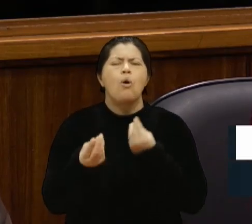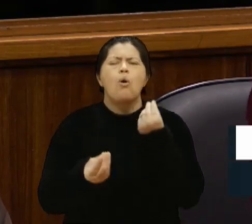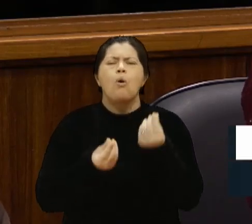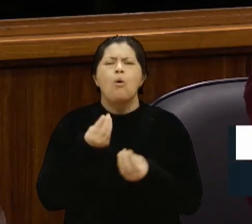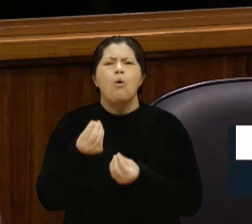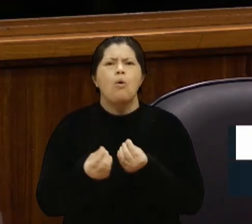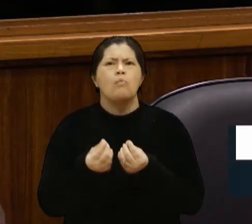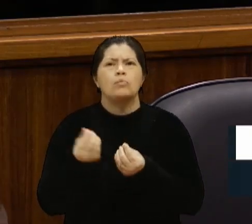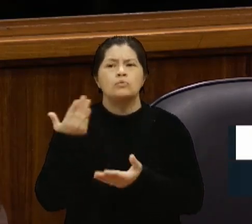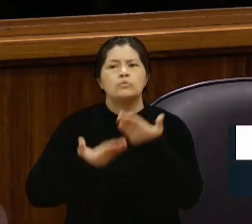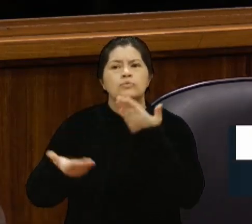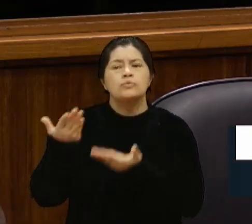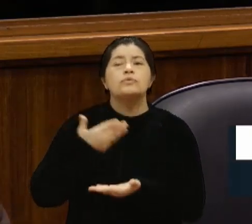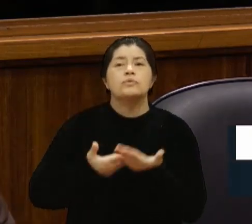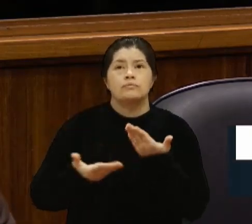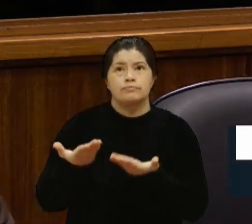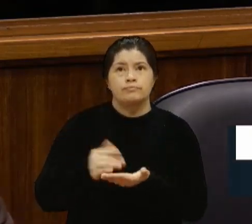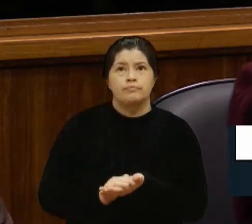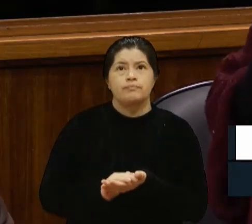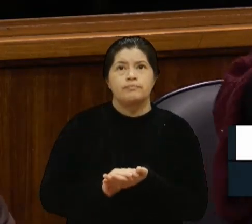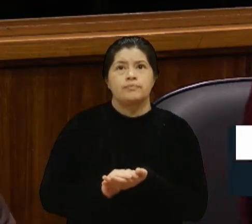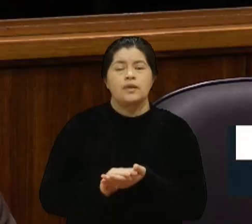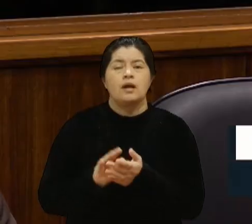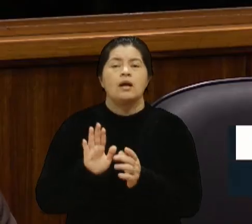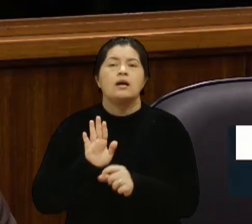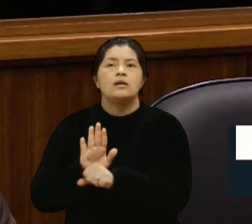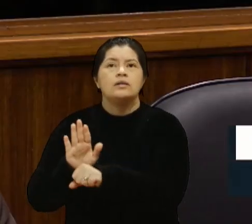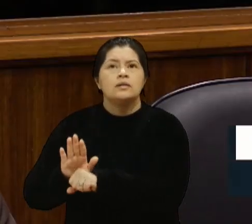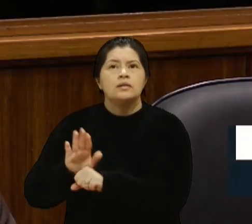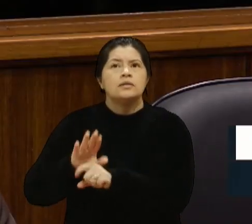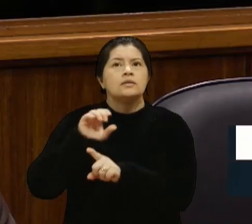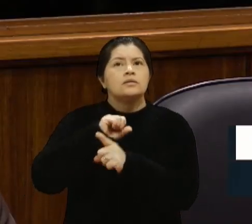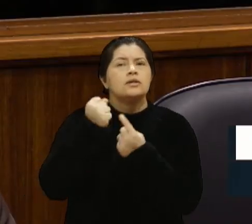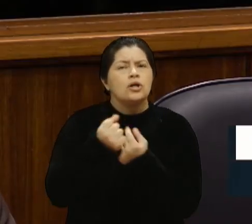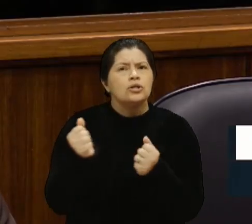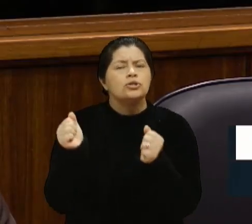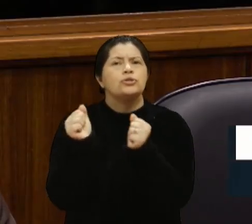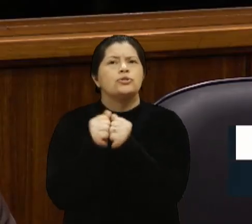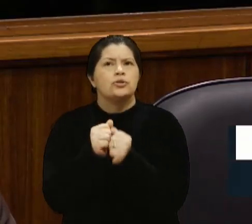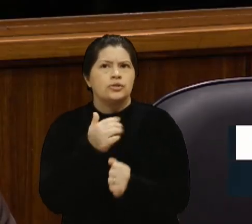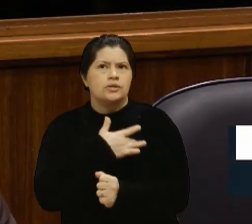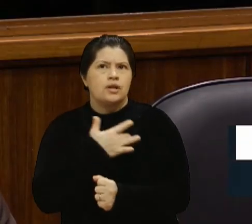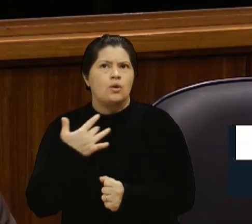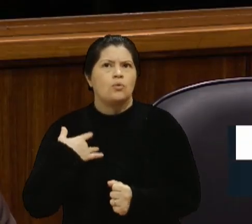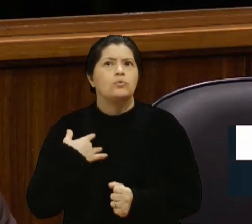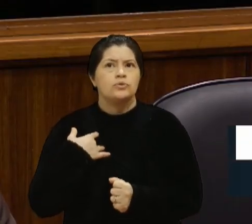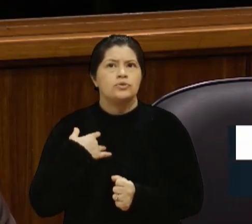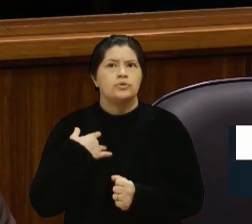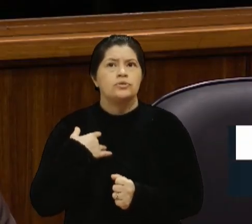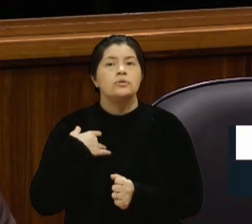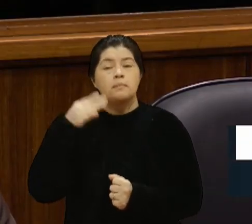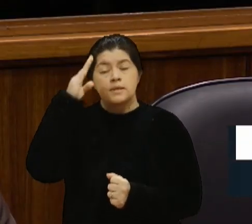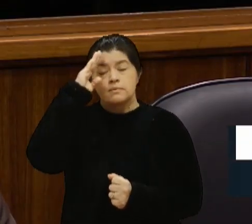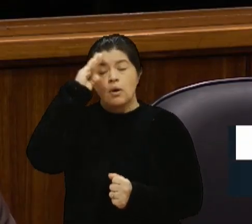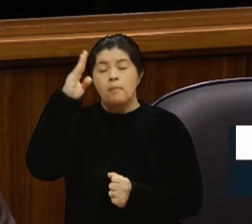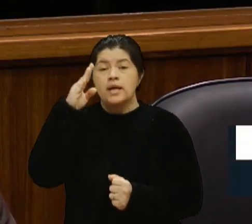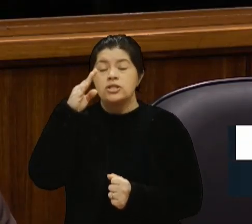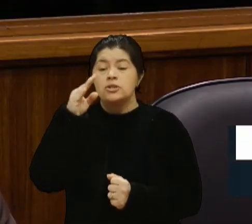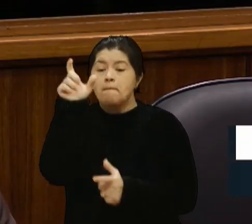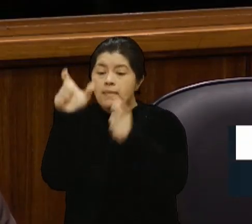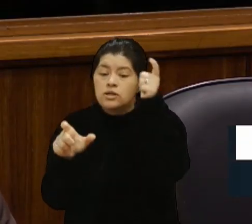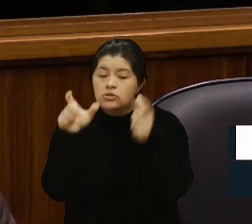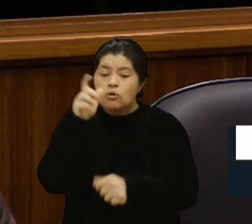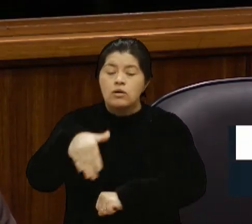está esse diálogo da rede, da assistência, juntamente com a saúde, principalmente para as pessoas em situação de rua